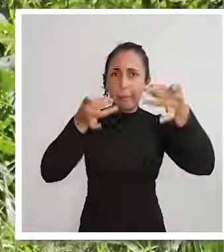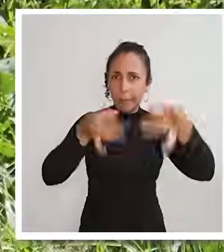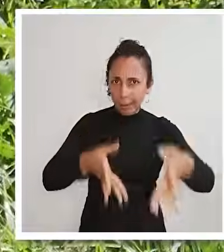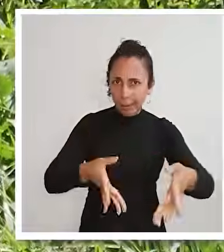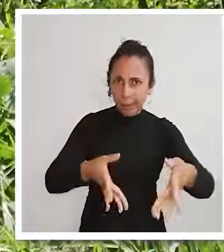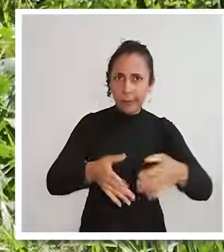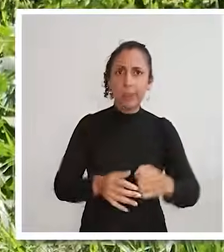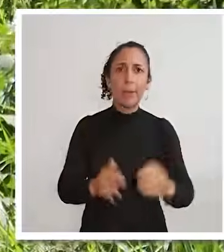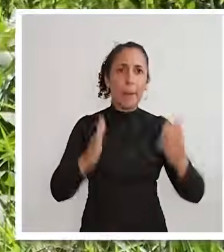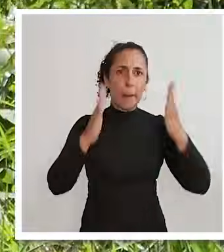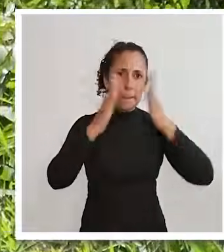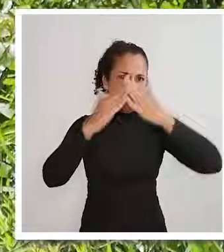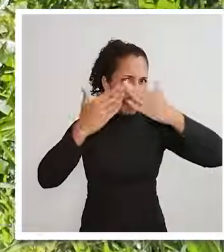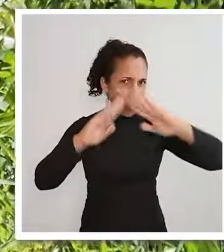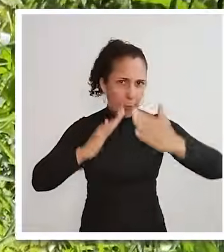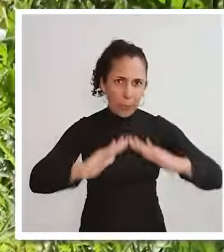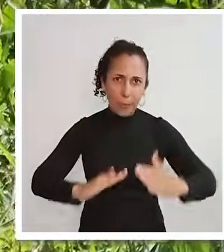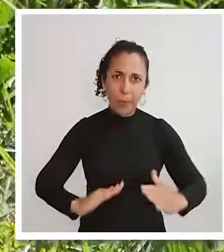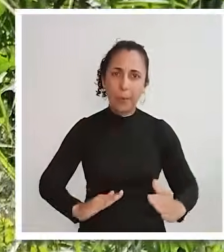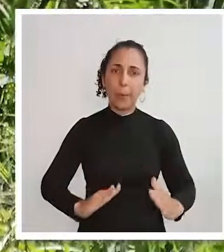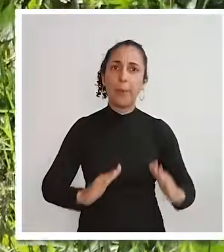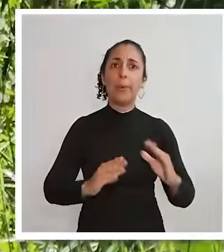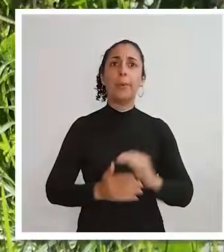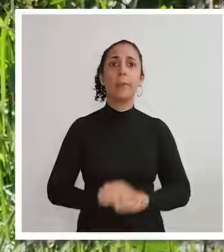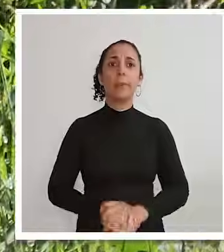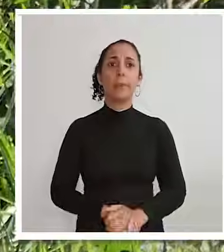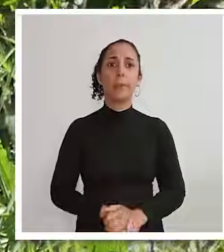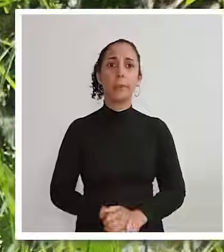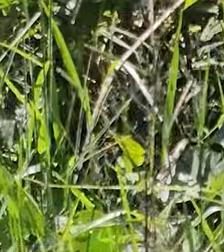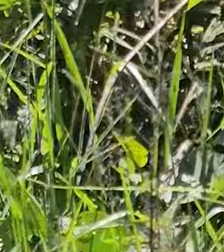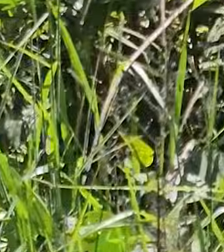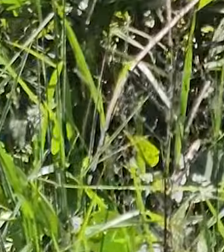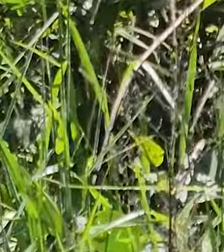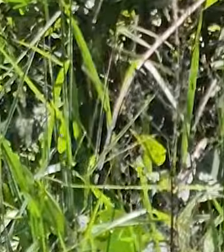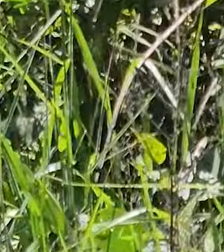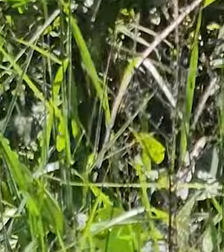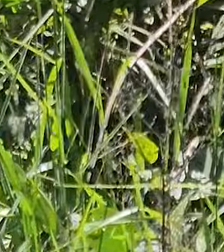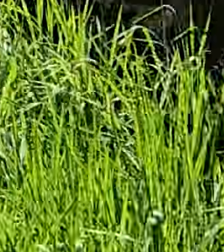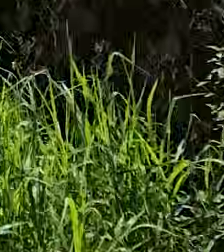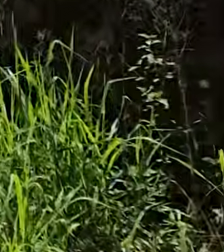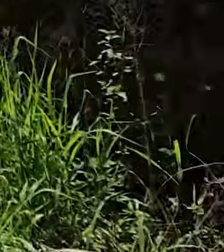está abandonada, já desmoronou.